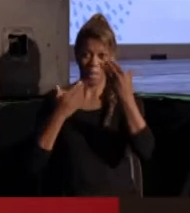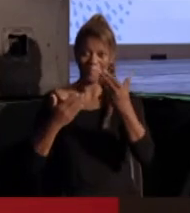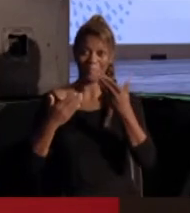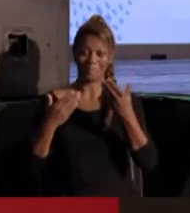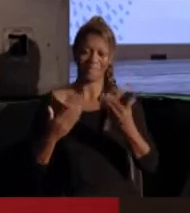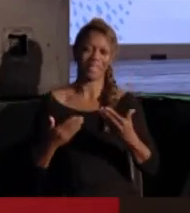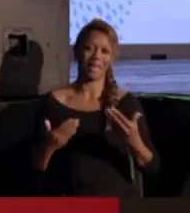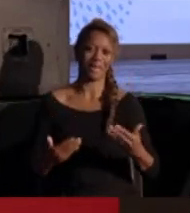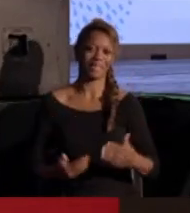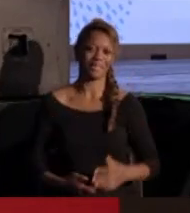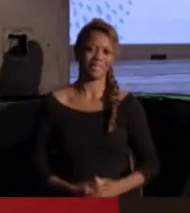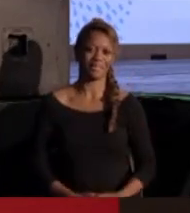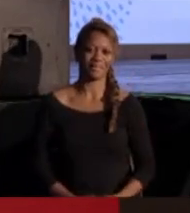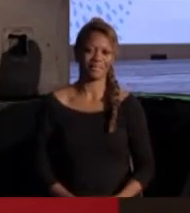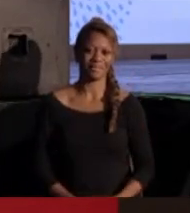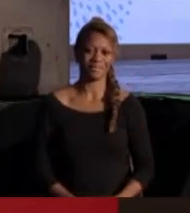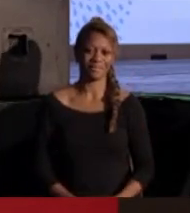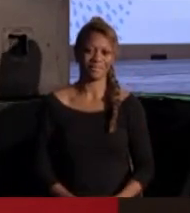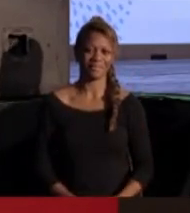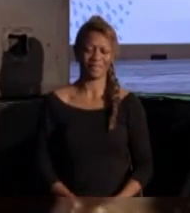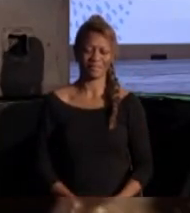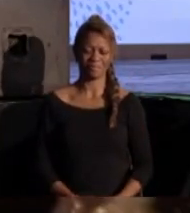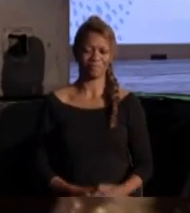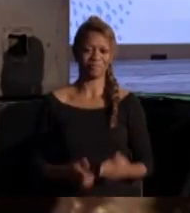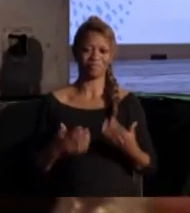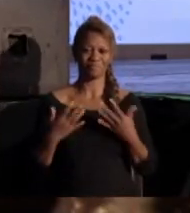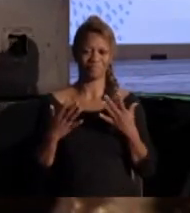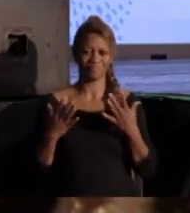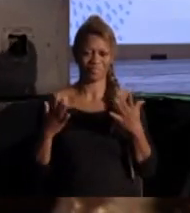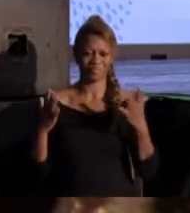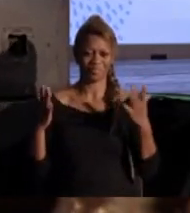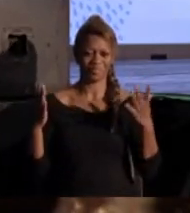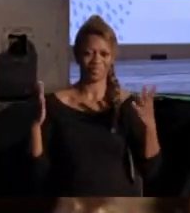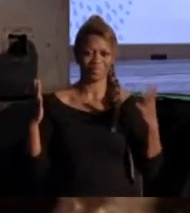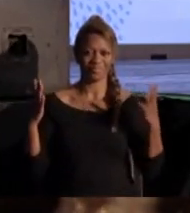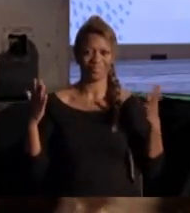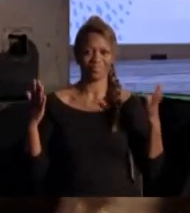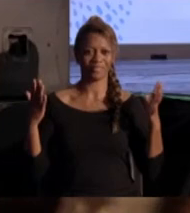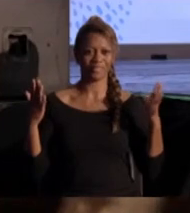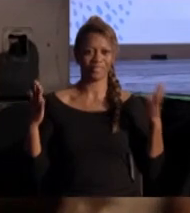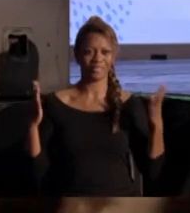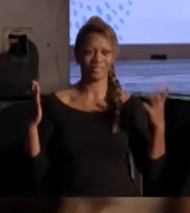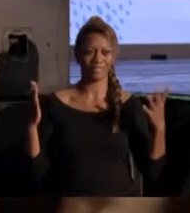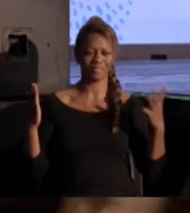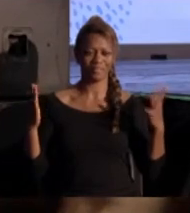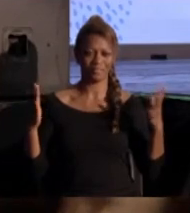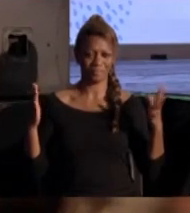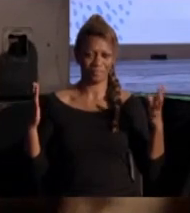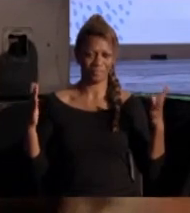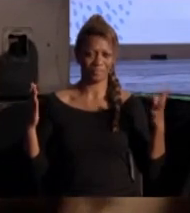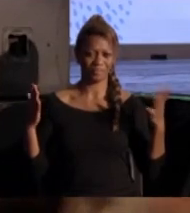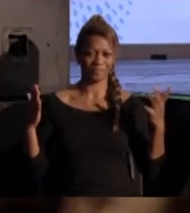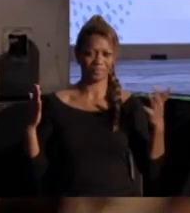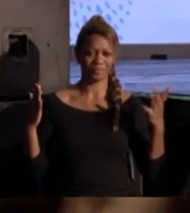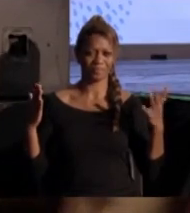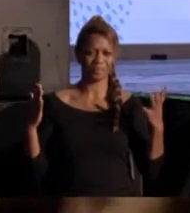gracias. Grazie mille, arigato gozaimasu.